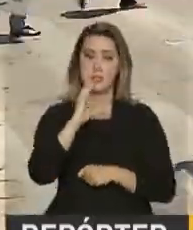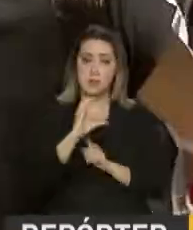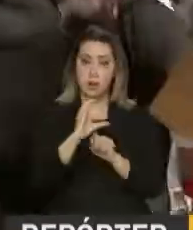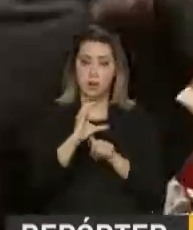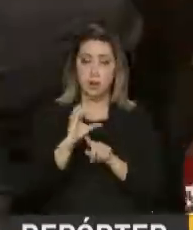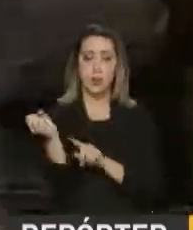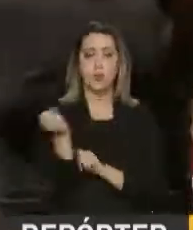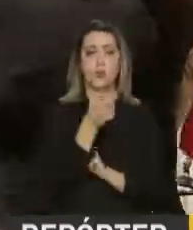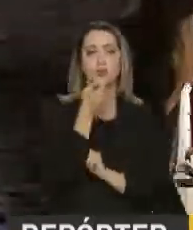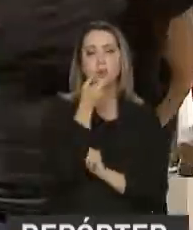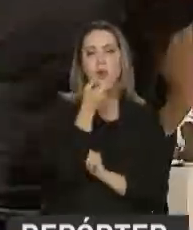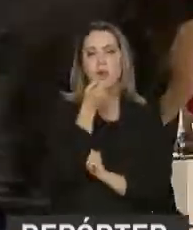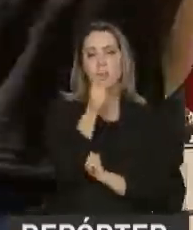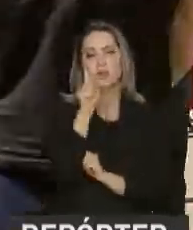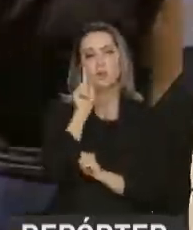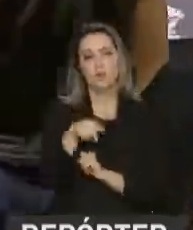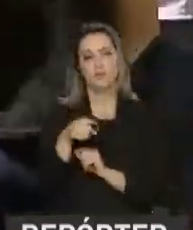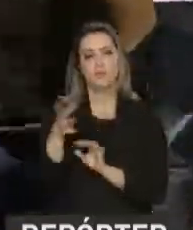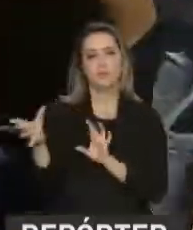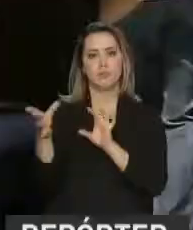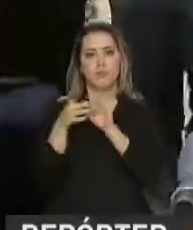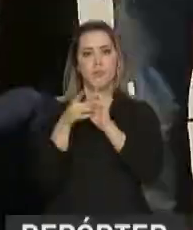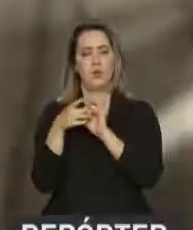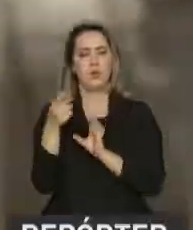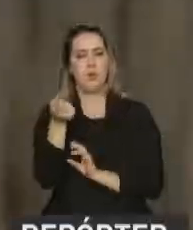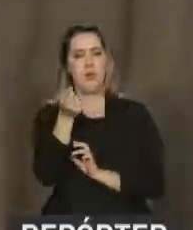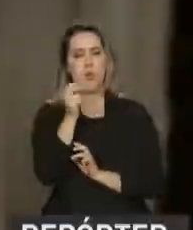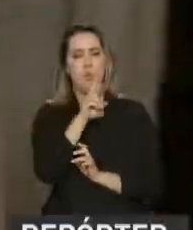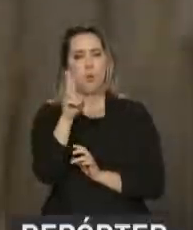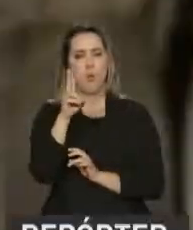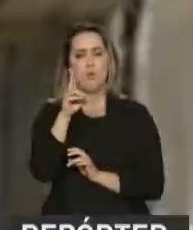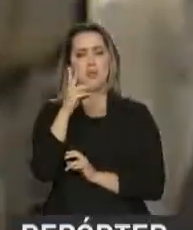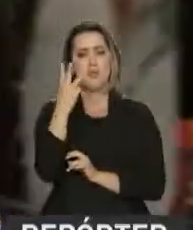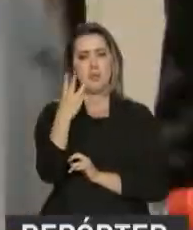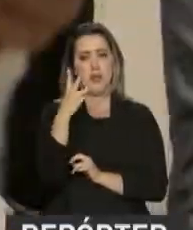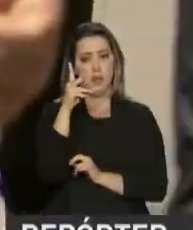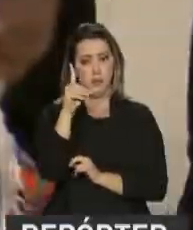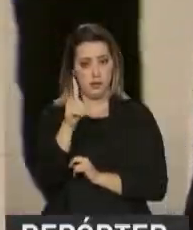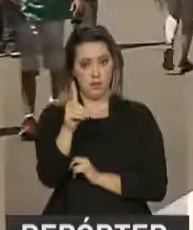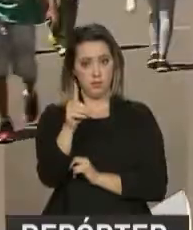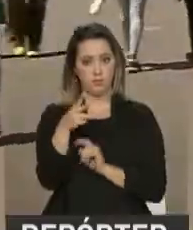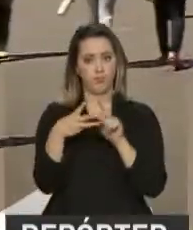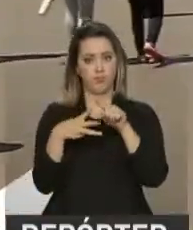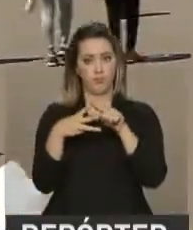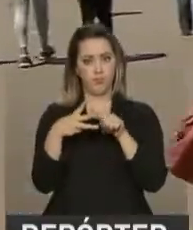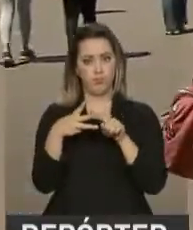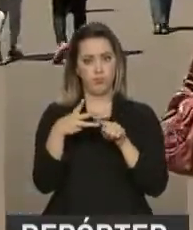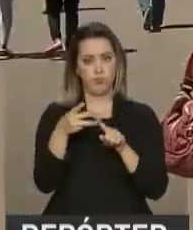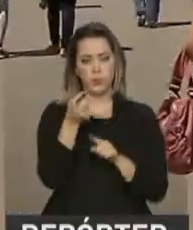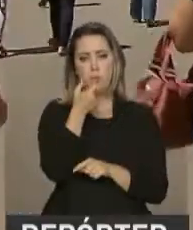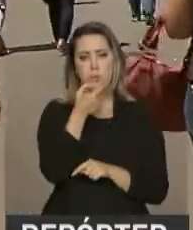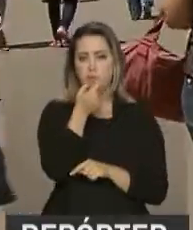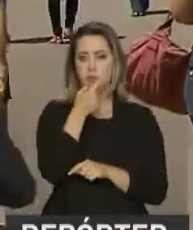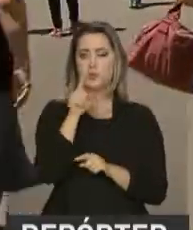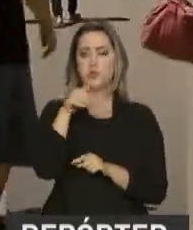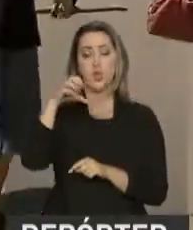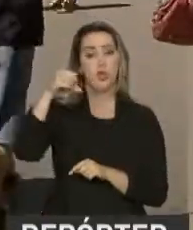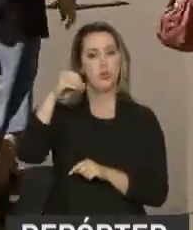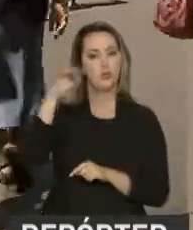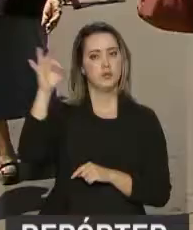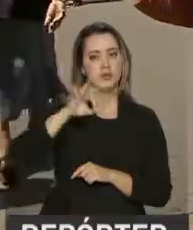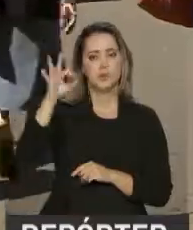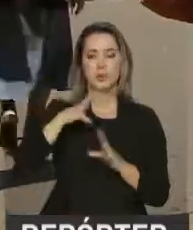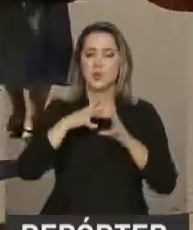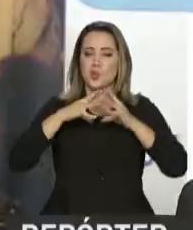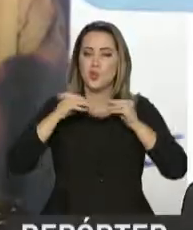tratamento, conhecido como combinação 3D, que reúne 3 medicações e garante até 90% de